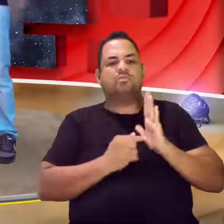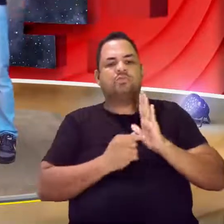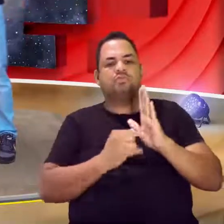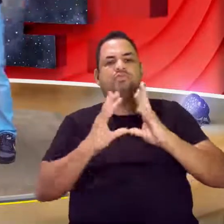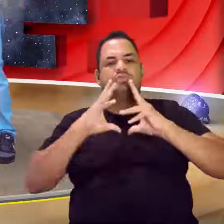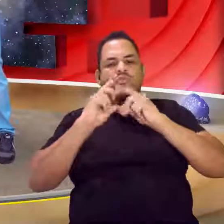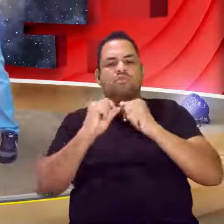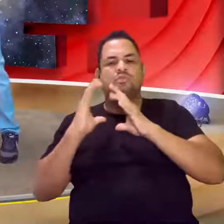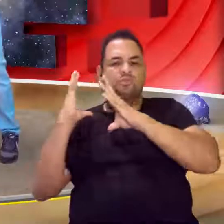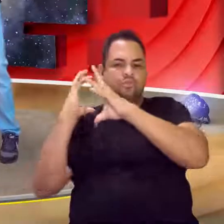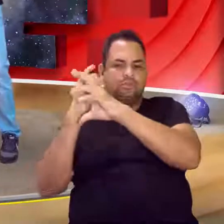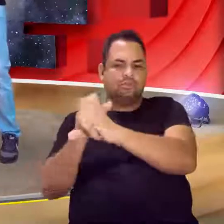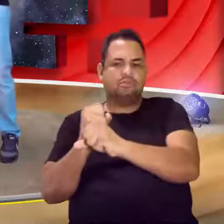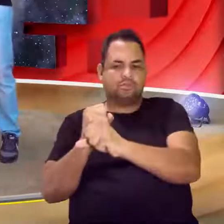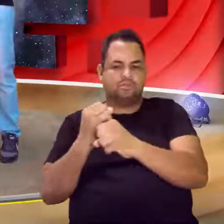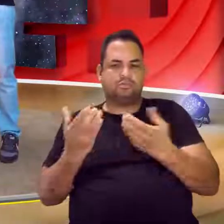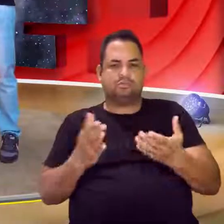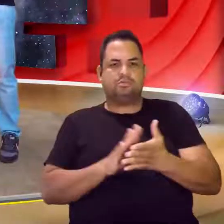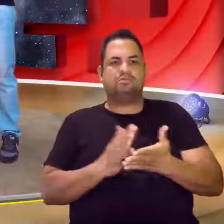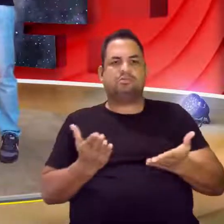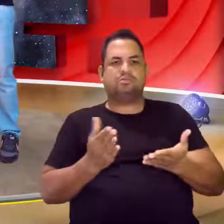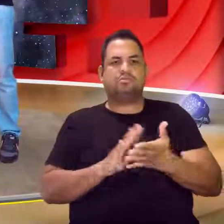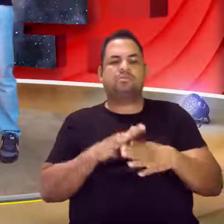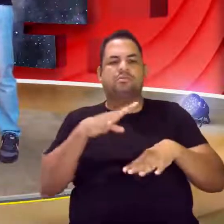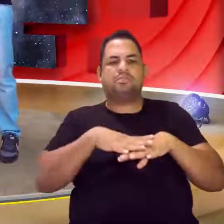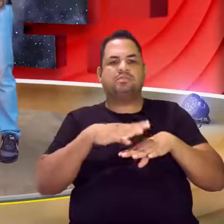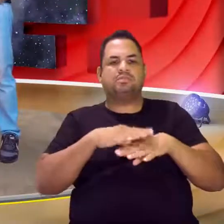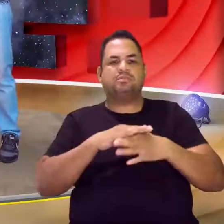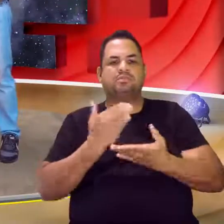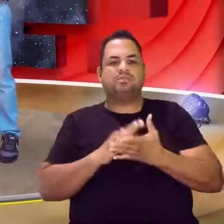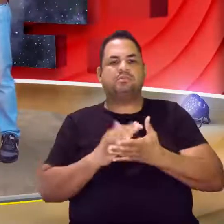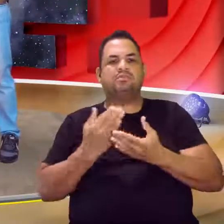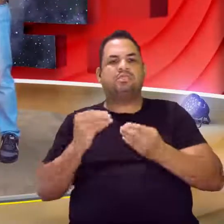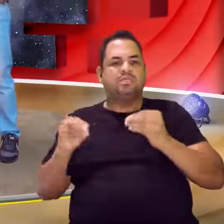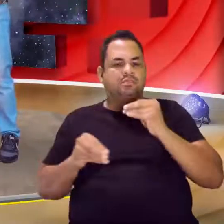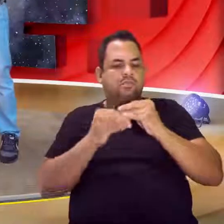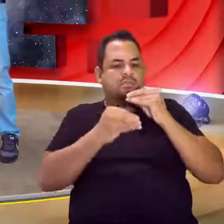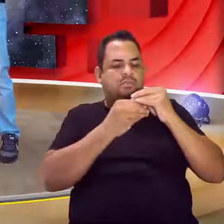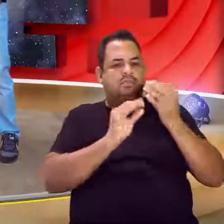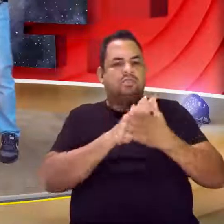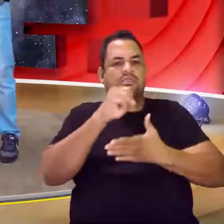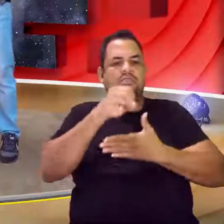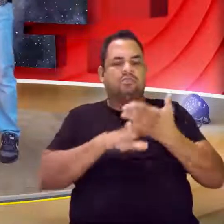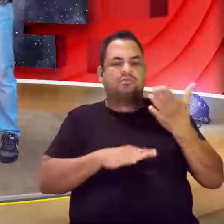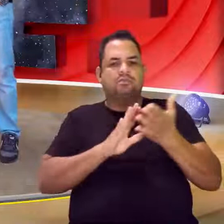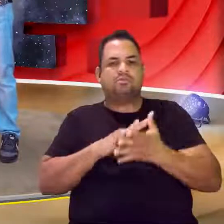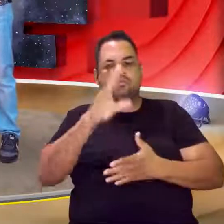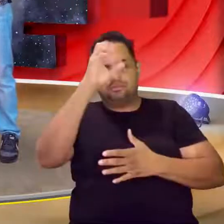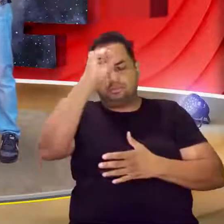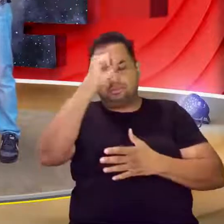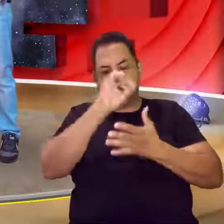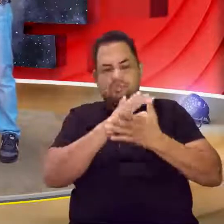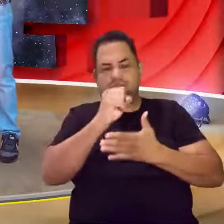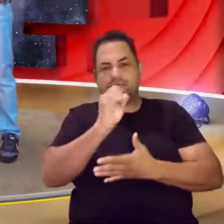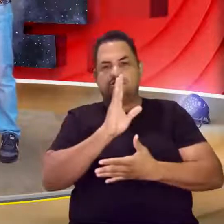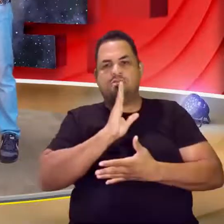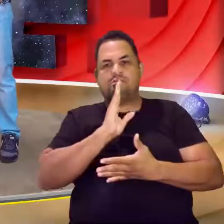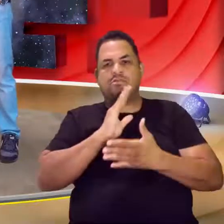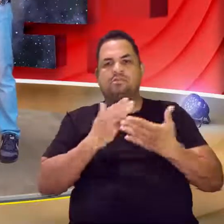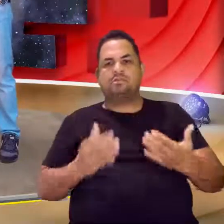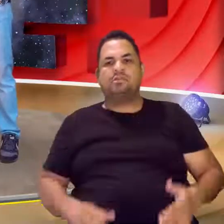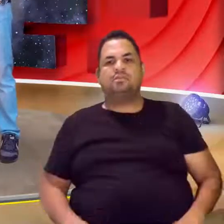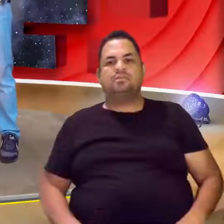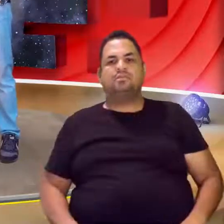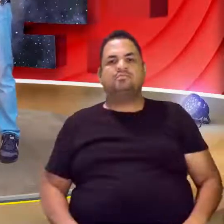revisão, porque a matemática básica vai ser inserida nas questões e você precisa estar apropriado desse conhecimento, certo? E se eu não me